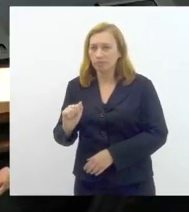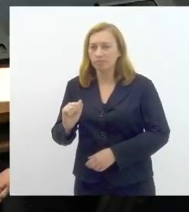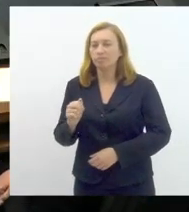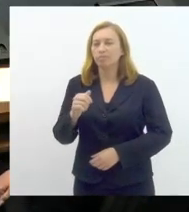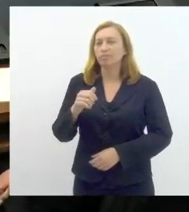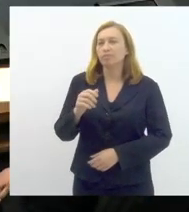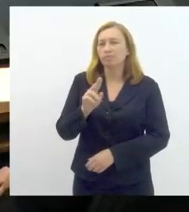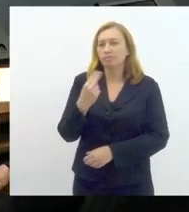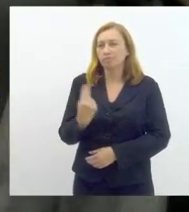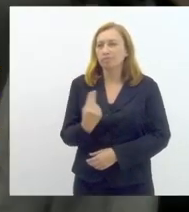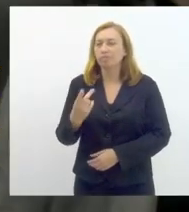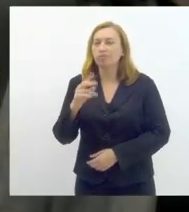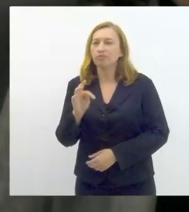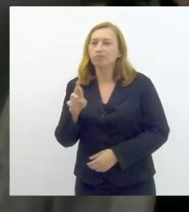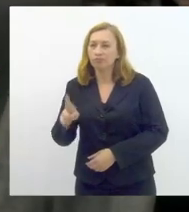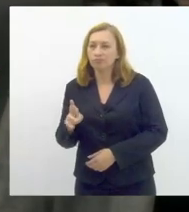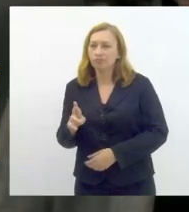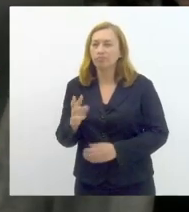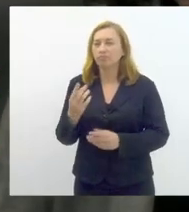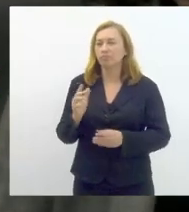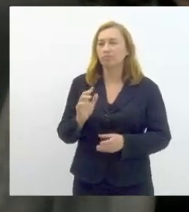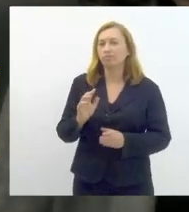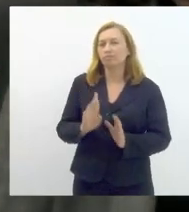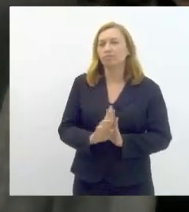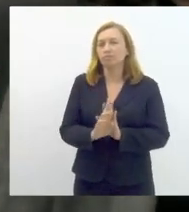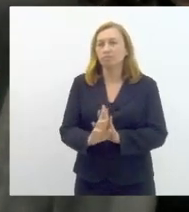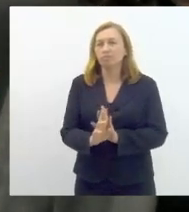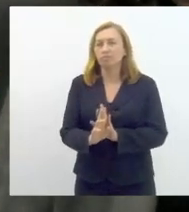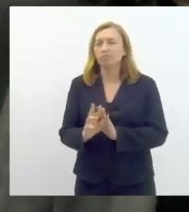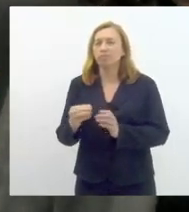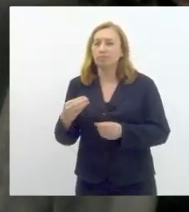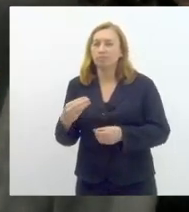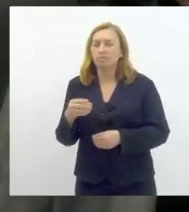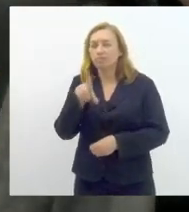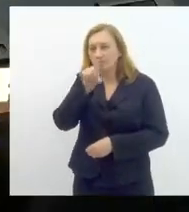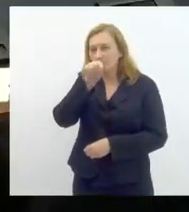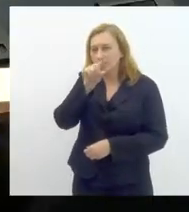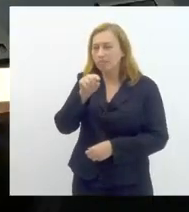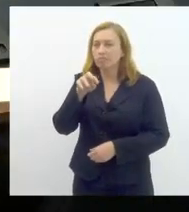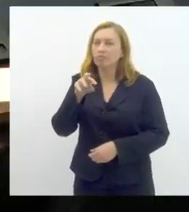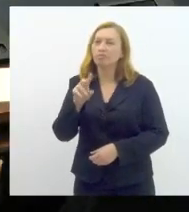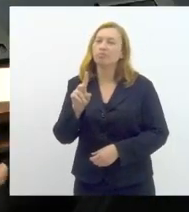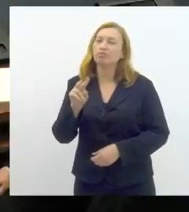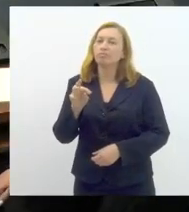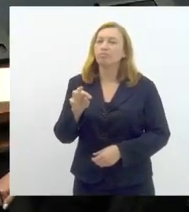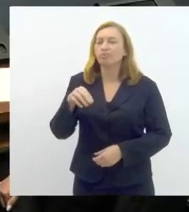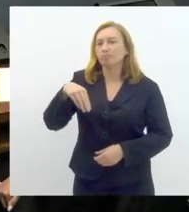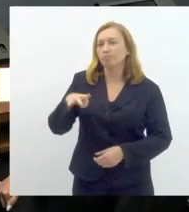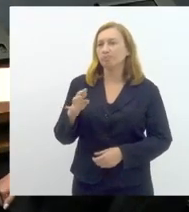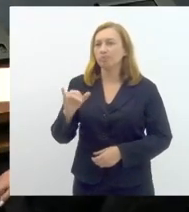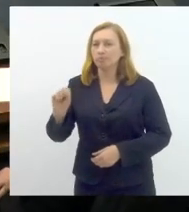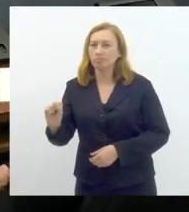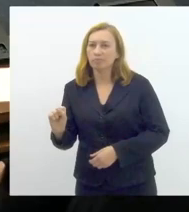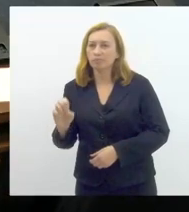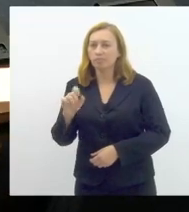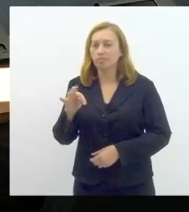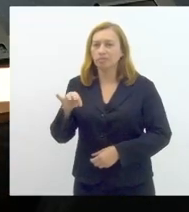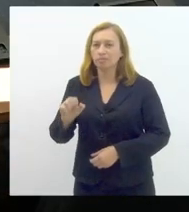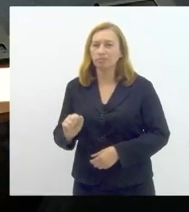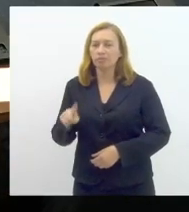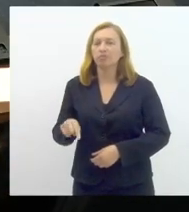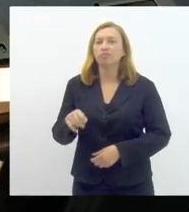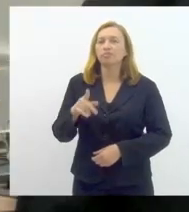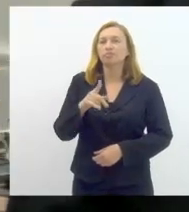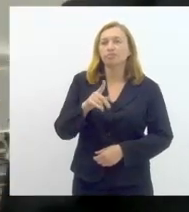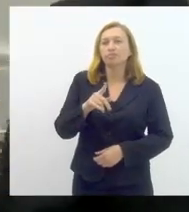Meu nome é Victor Hugo, represento Nilópolis, voto em Maria Inês de Tanguá. Sou Maria Sofia de Niterói